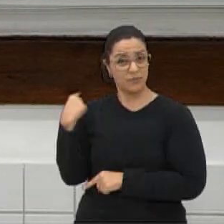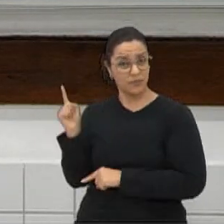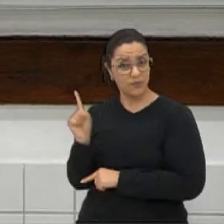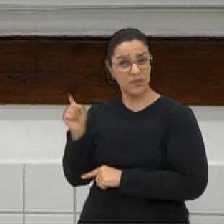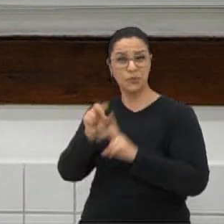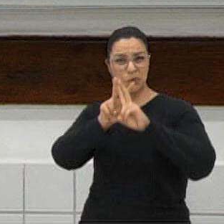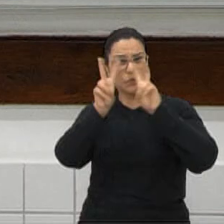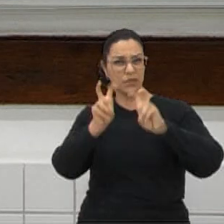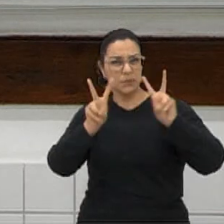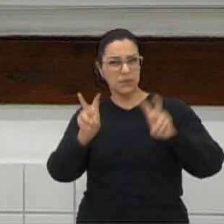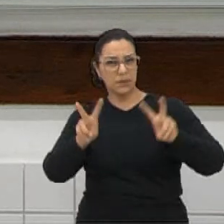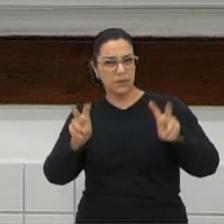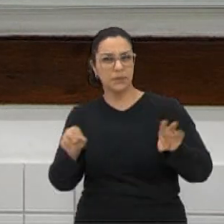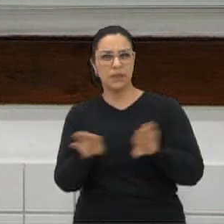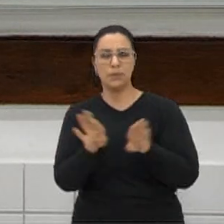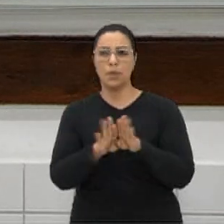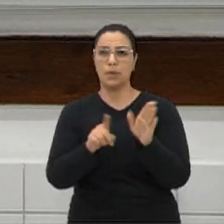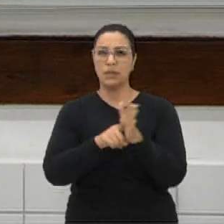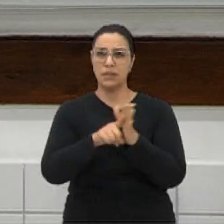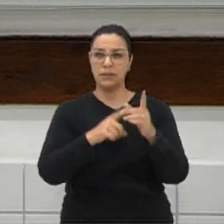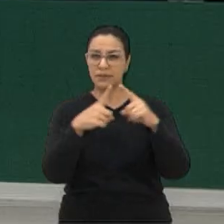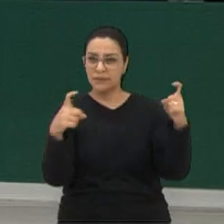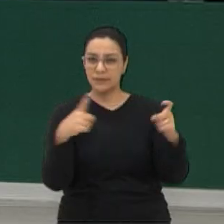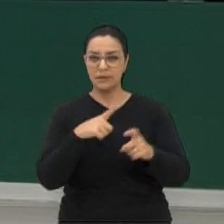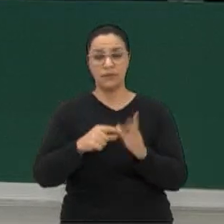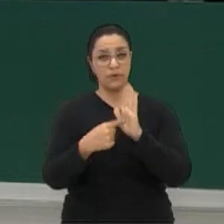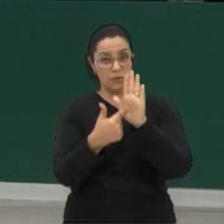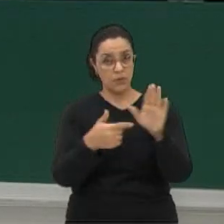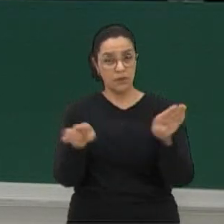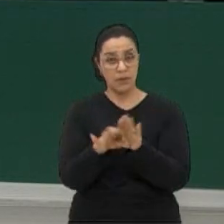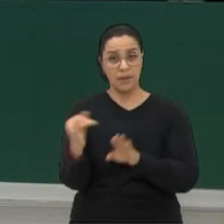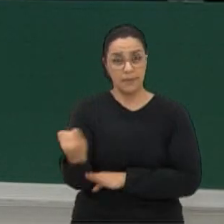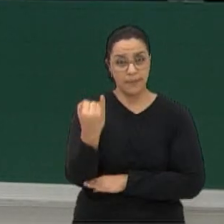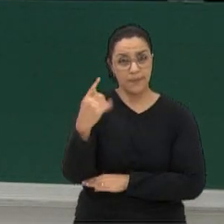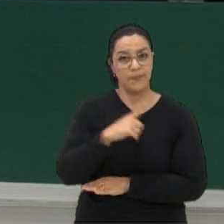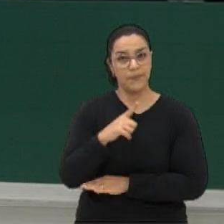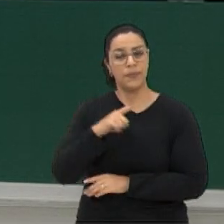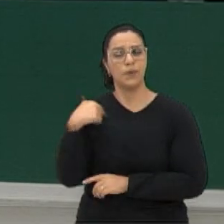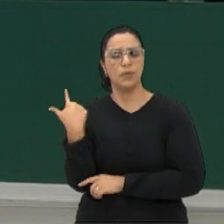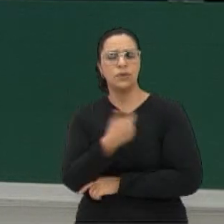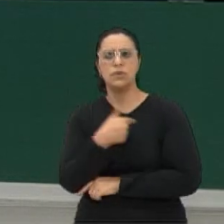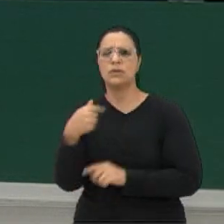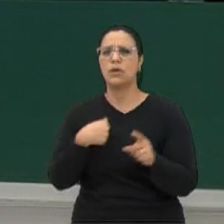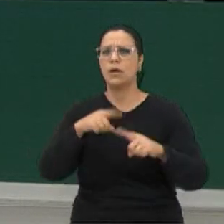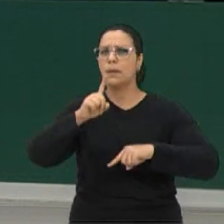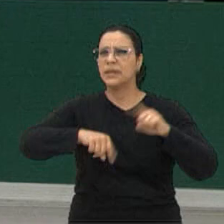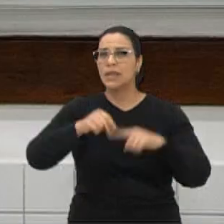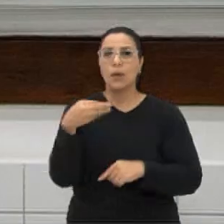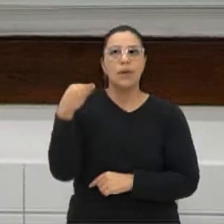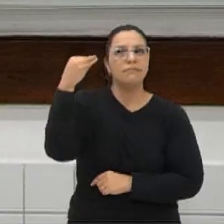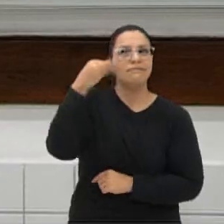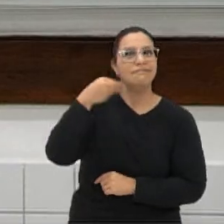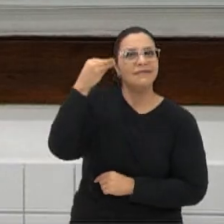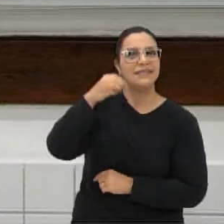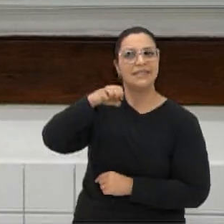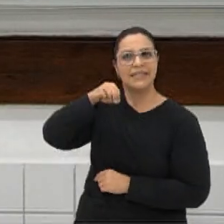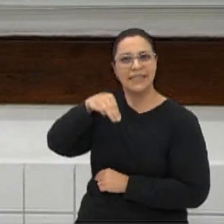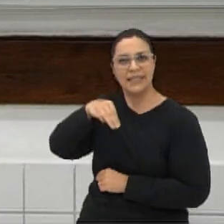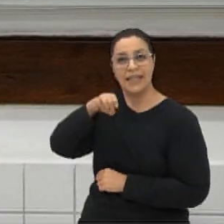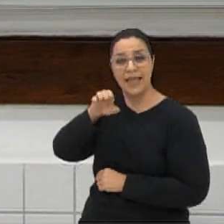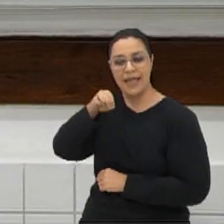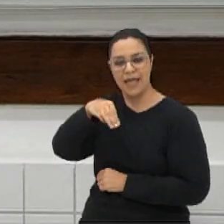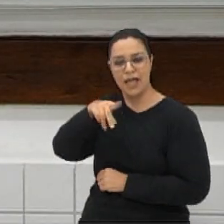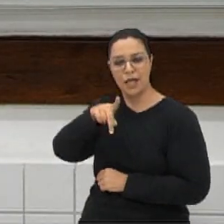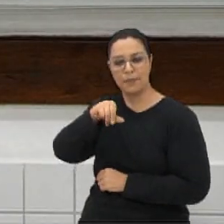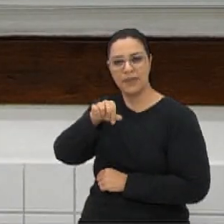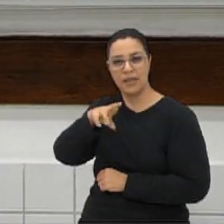essas temáticas da ciência, tá? Então é muito, muito importante. E esses objetos empíricos, né? Quer dizer, é uma coisa do